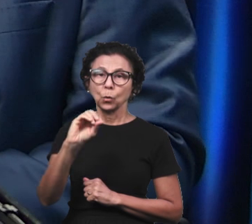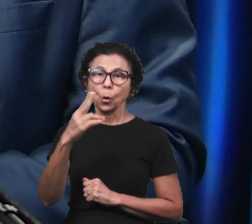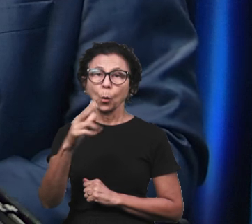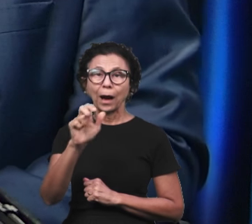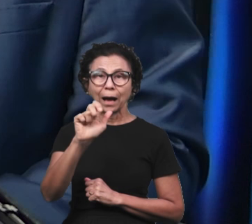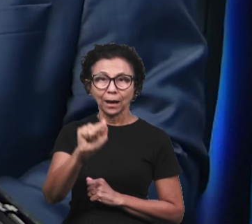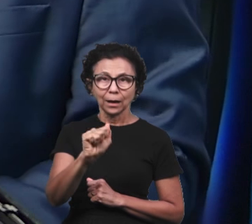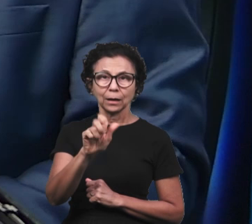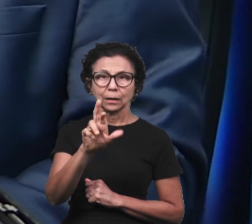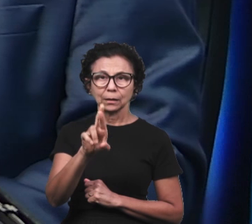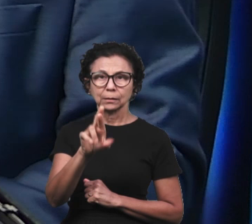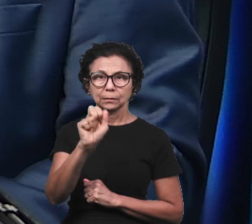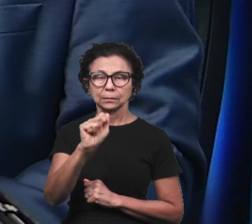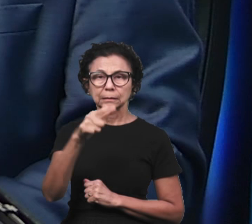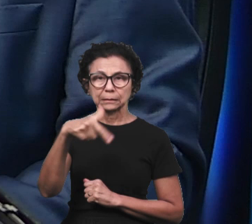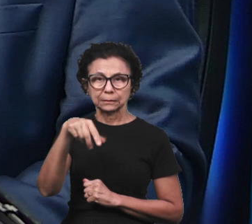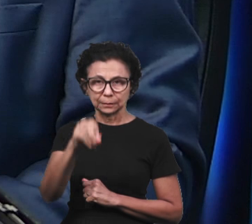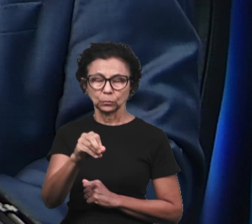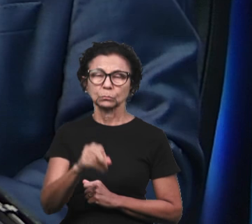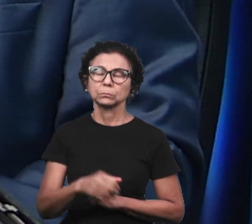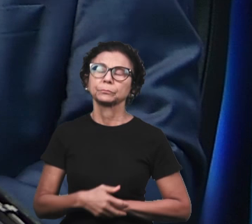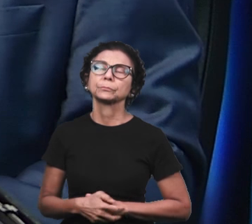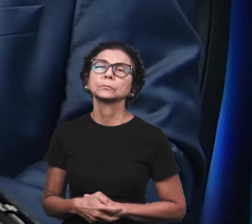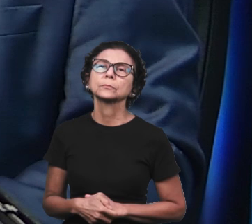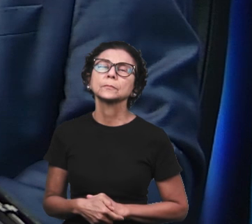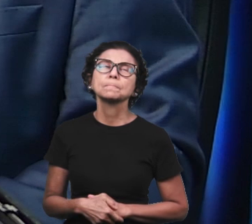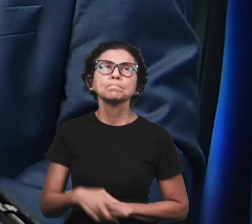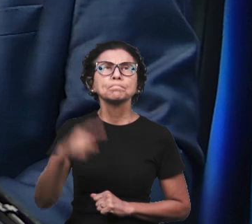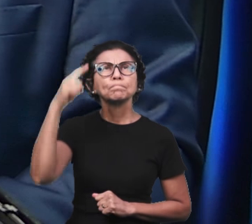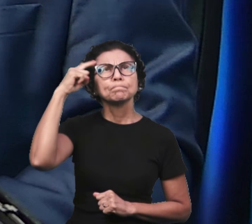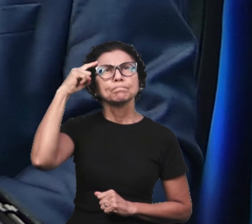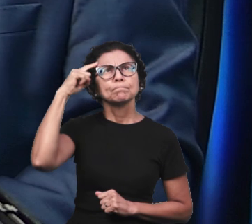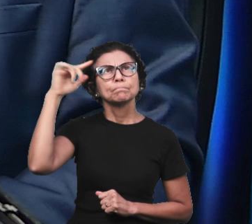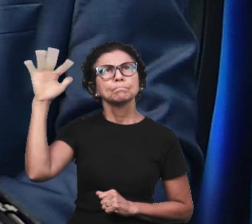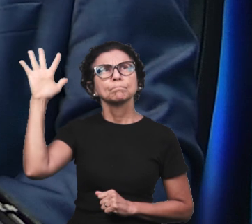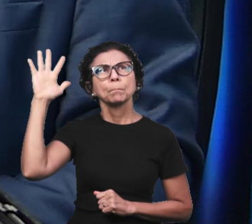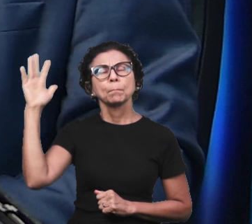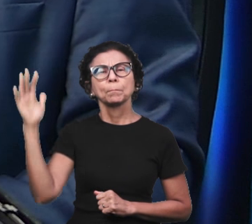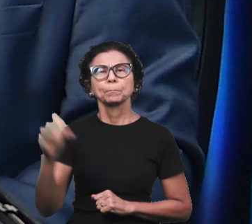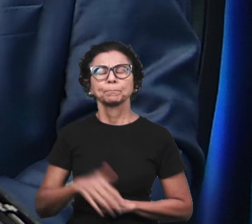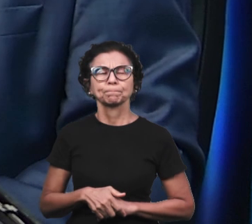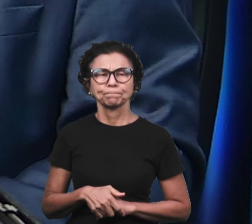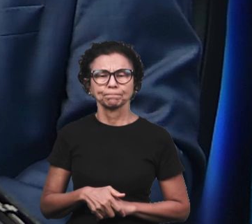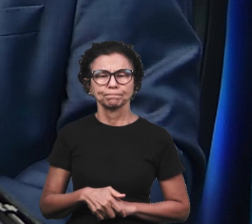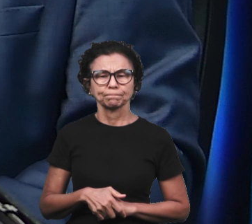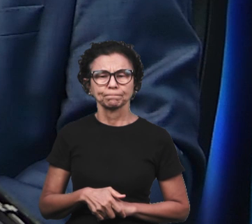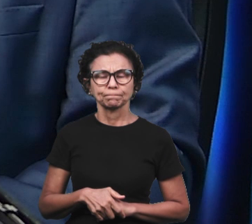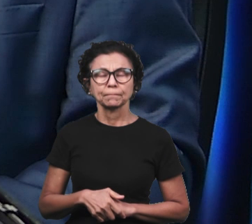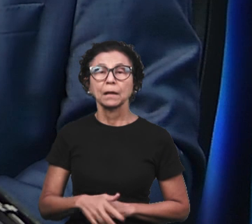Eu fico imaginando o privilégio de Arão.